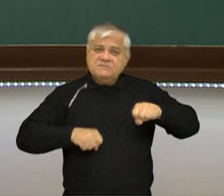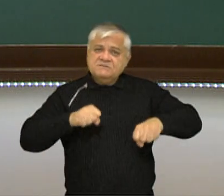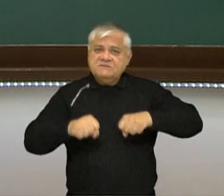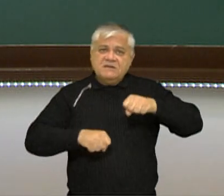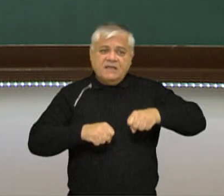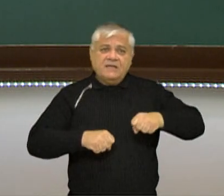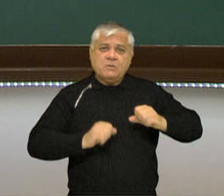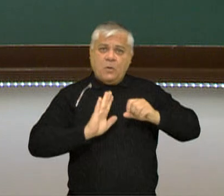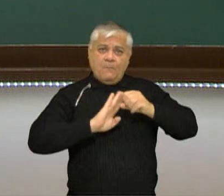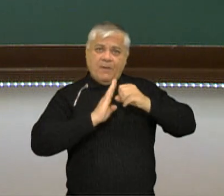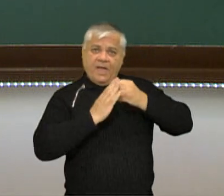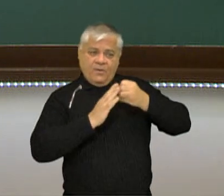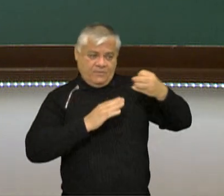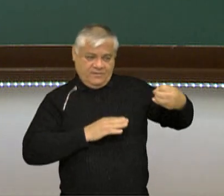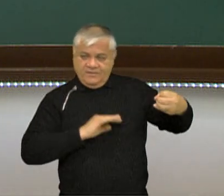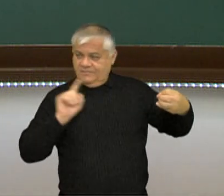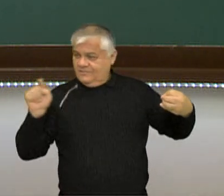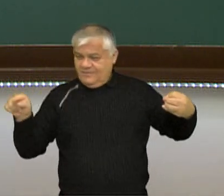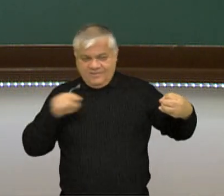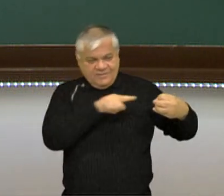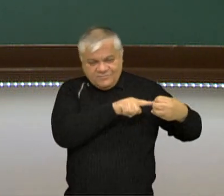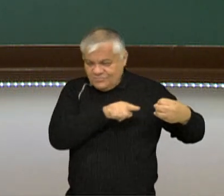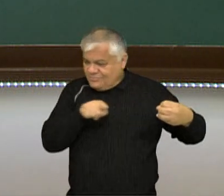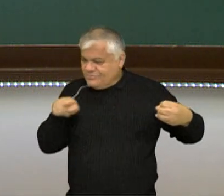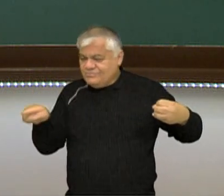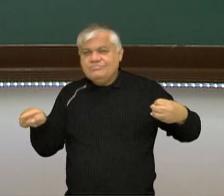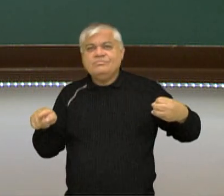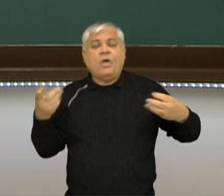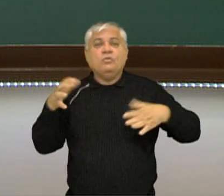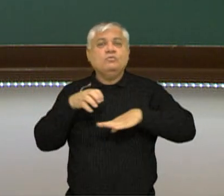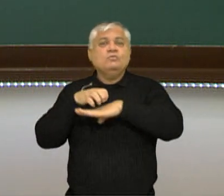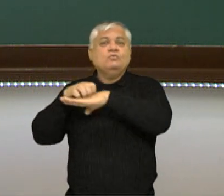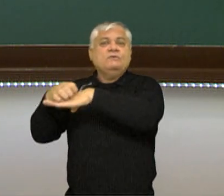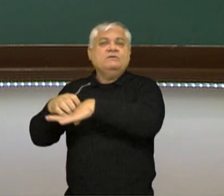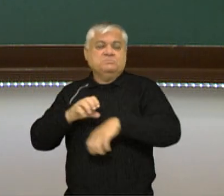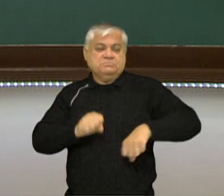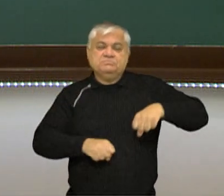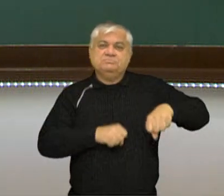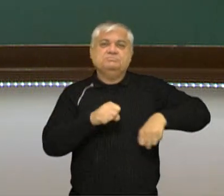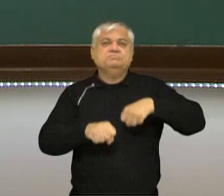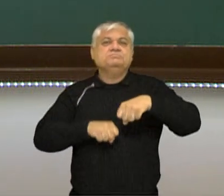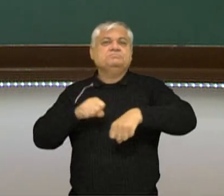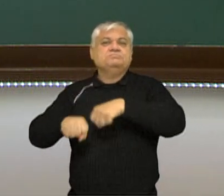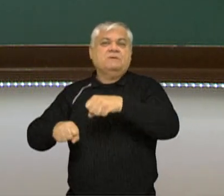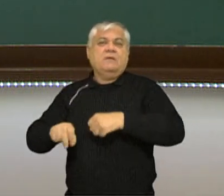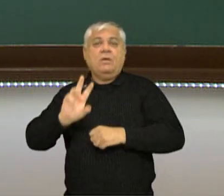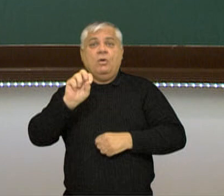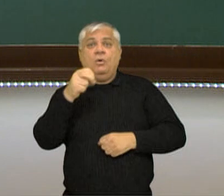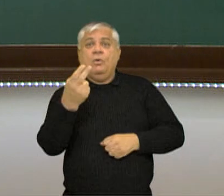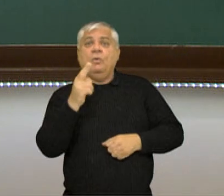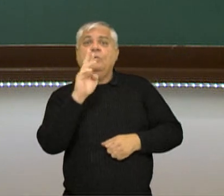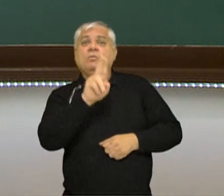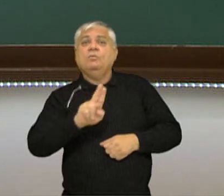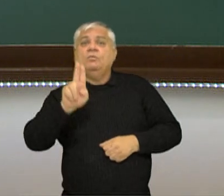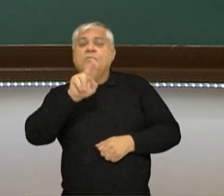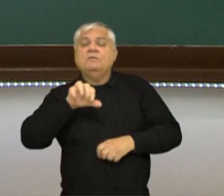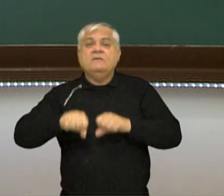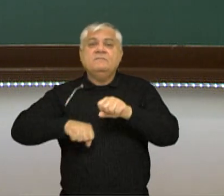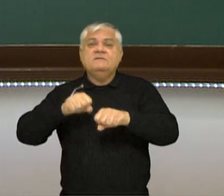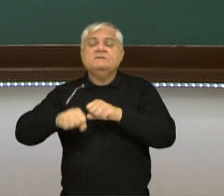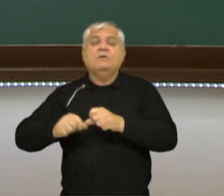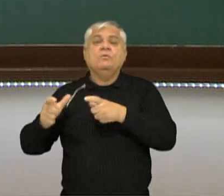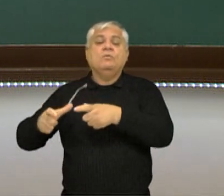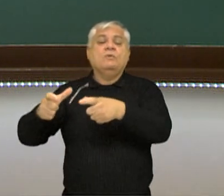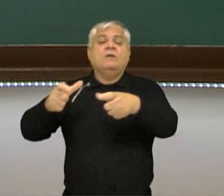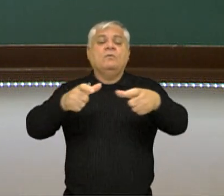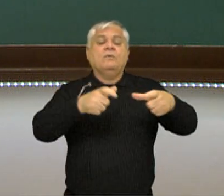outro bairro ou até um ponto turístico da tua cidade, ou mesmo você fazer uso da bicicleta para conhecer outros